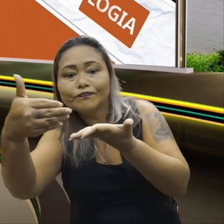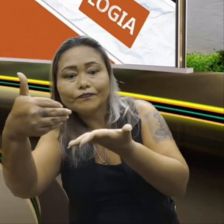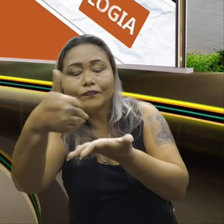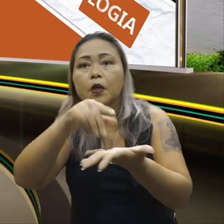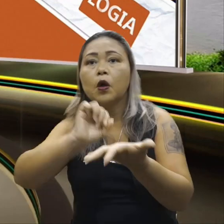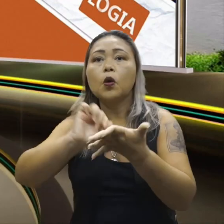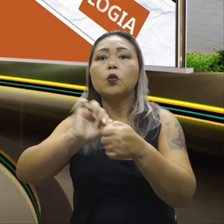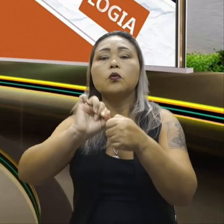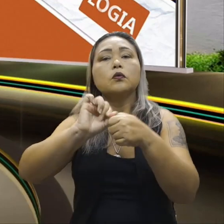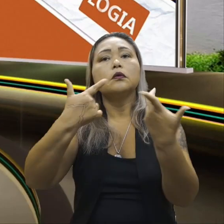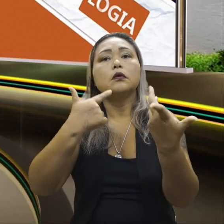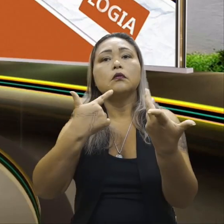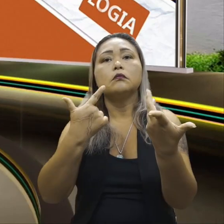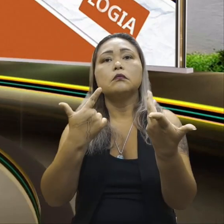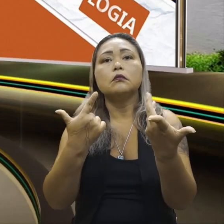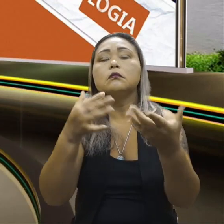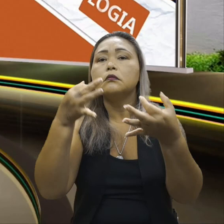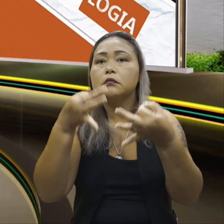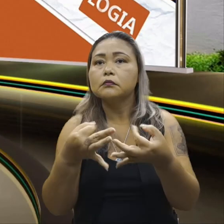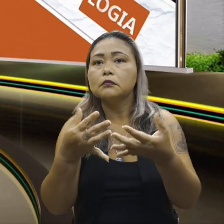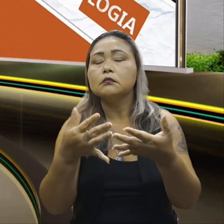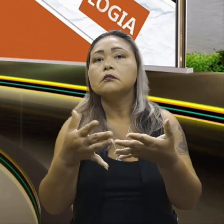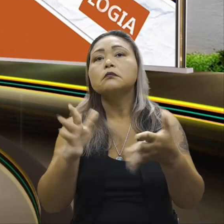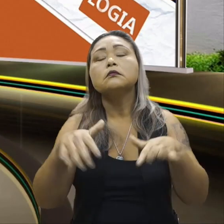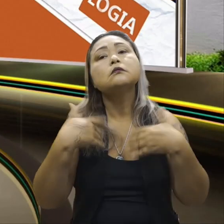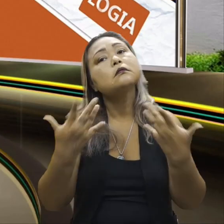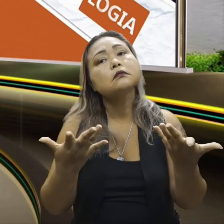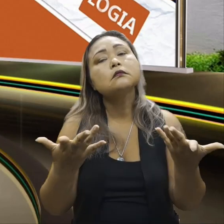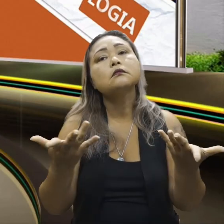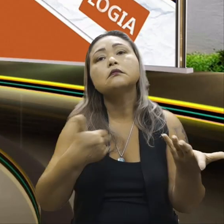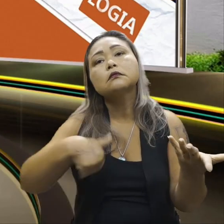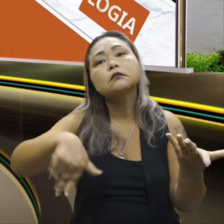como se fosse o executivo. Tá certo? Então, gente, é isso. Espero